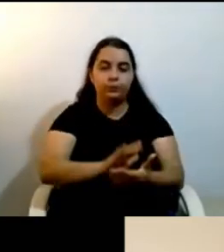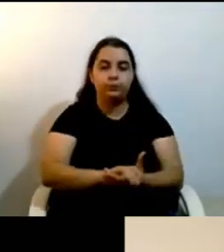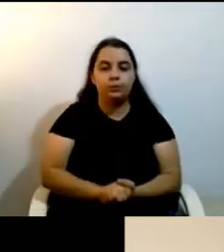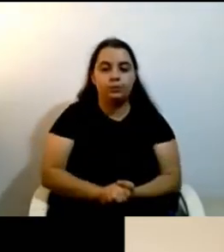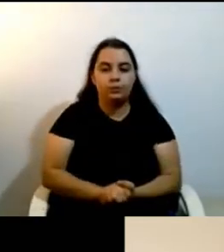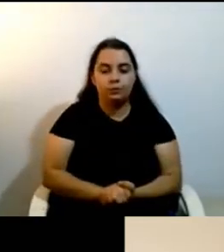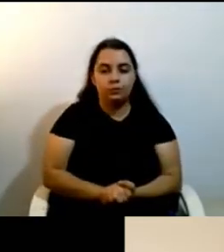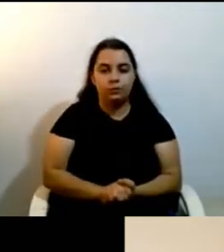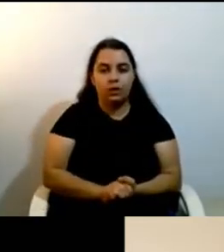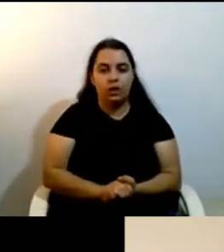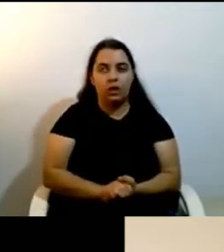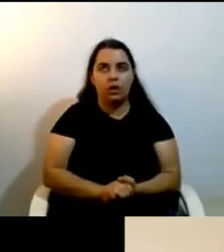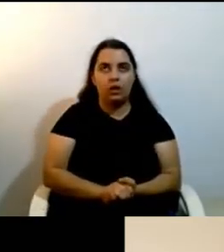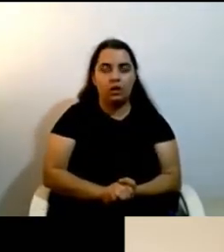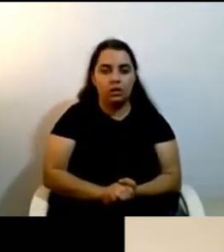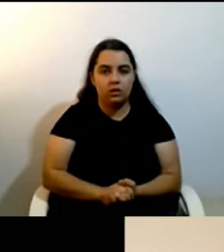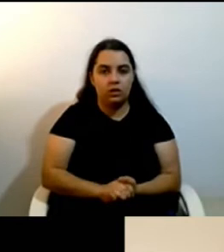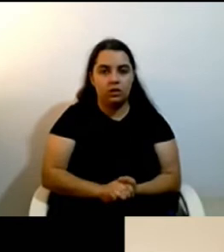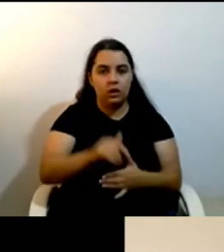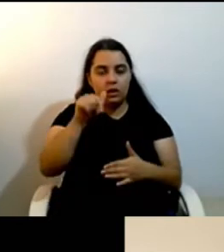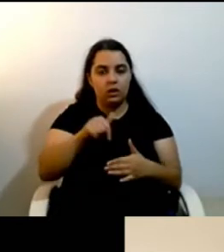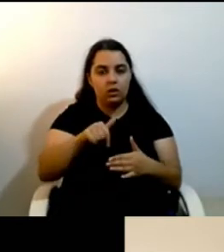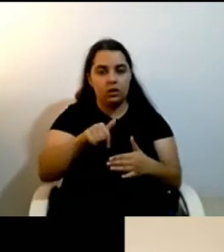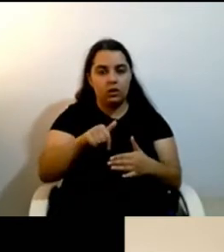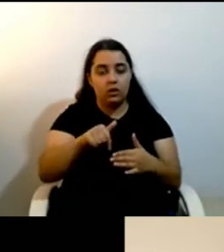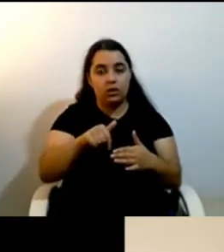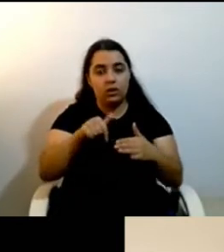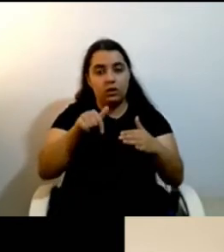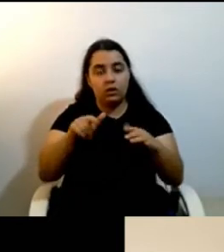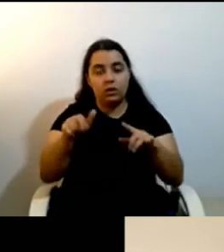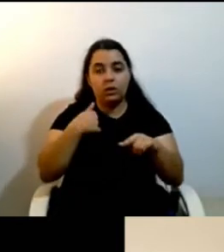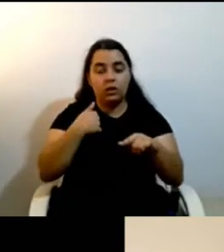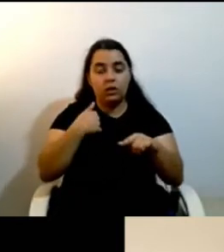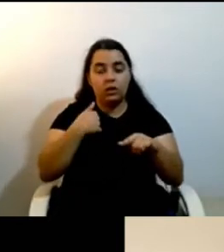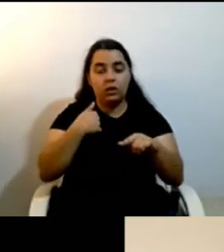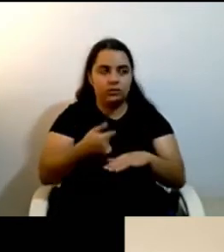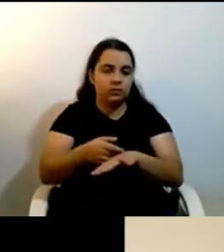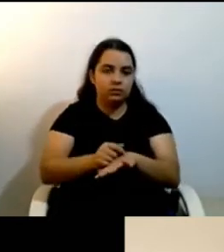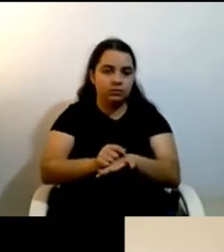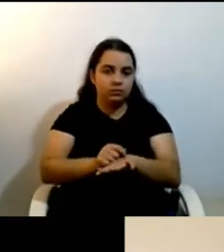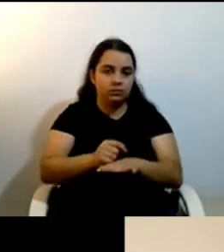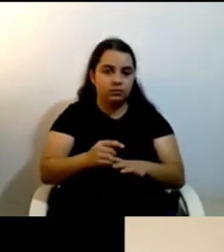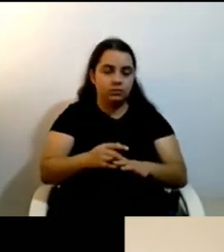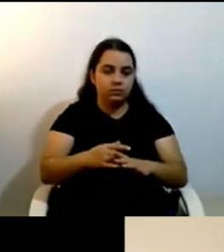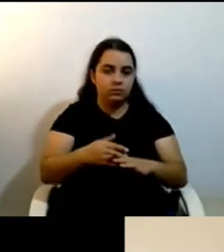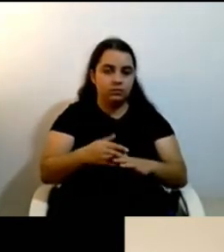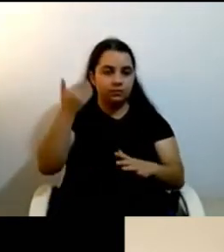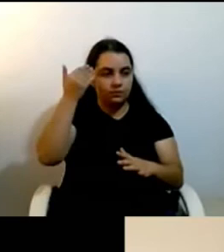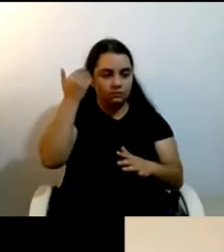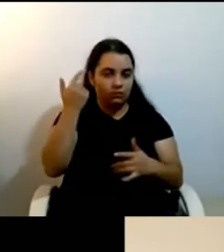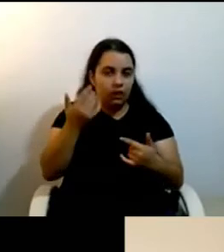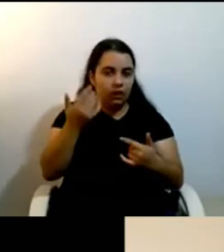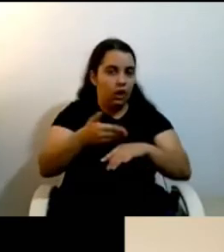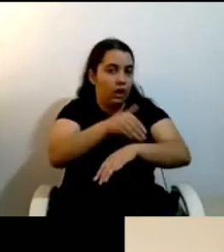No passado, que eu, enfim, neste momento estou na situação de aposentada, mas trabalhei